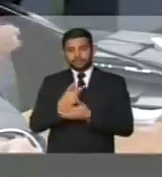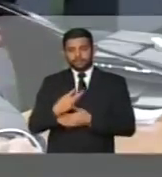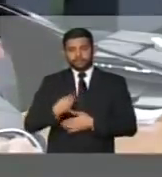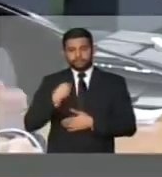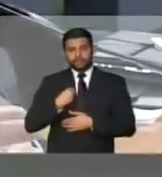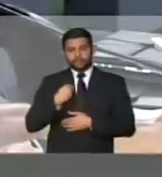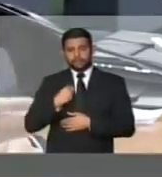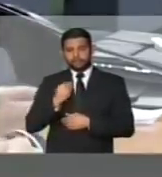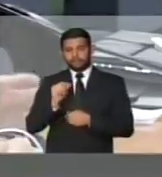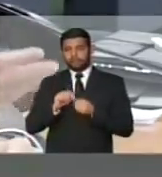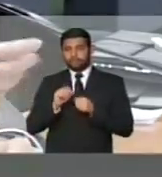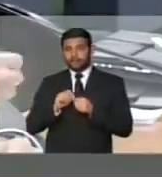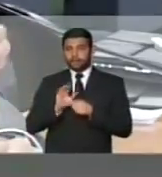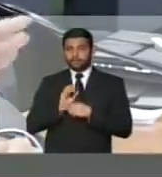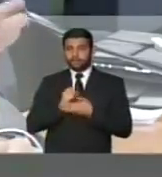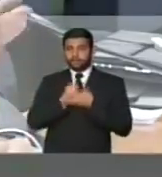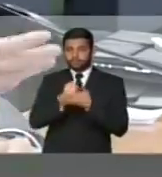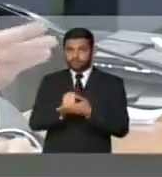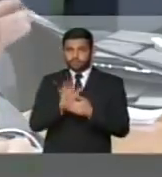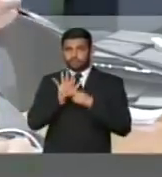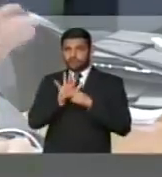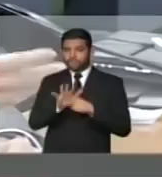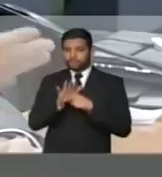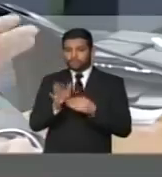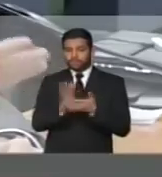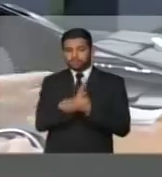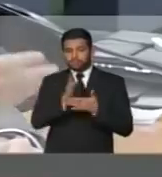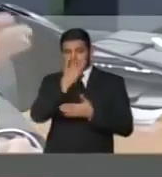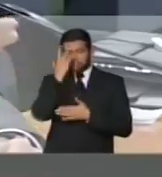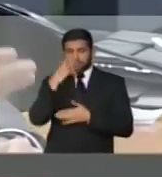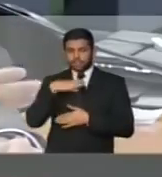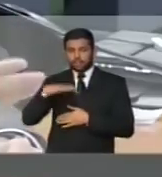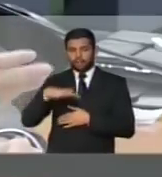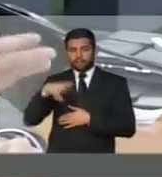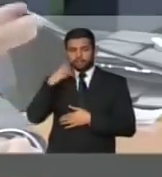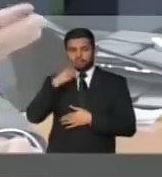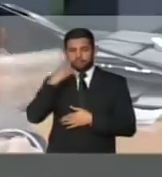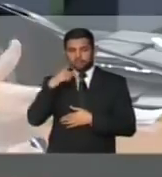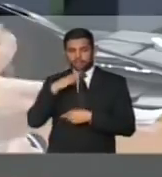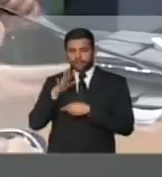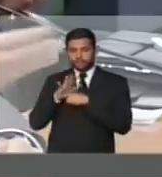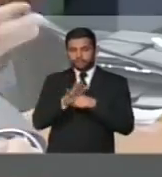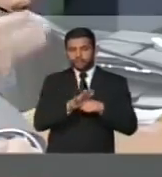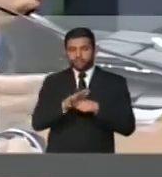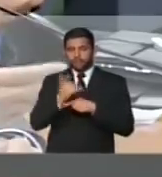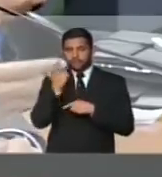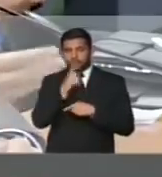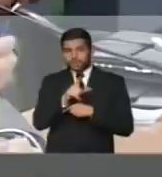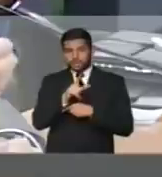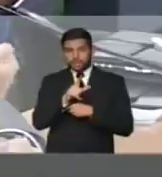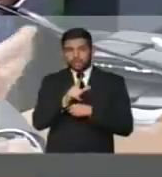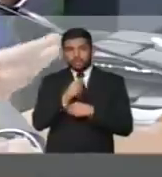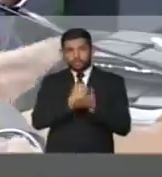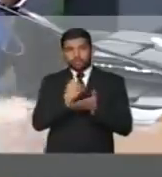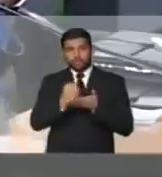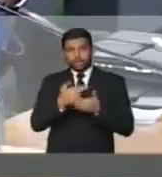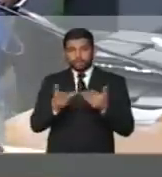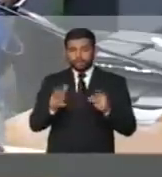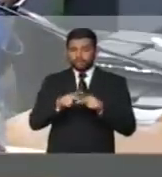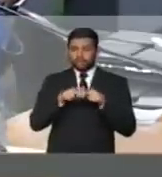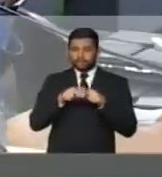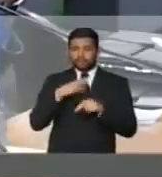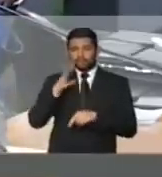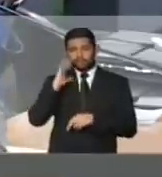um tráfico de influência ou os padrinhos políticos corretos no lugar certo e na hora certa. E pelo que eu